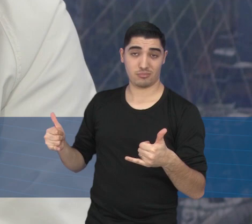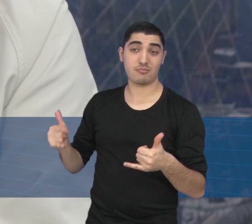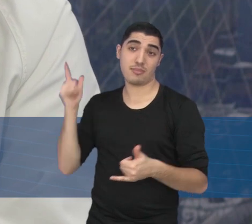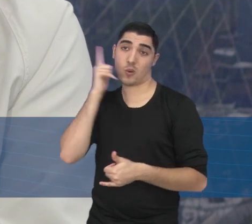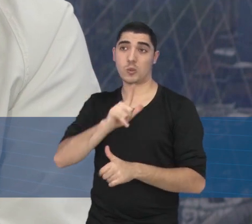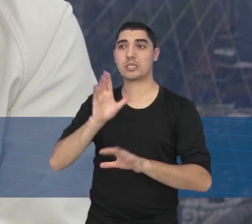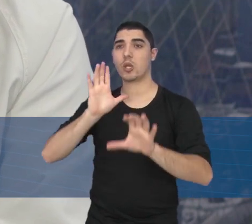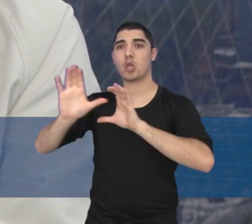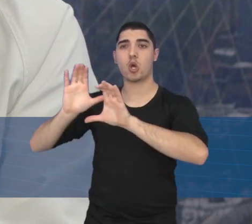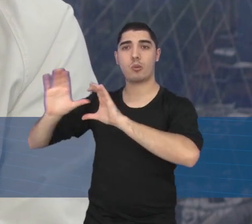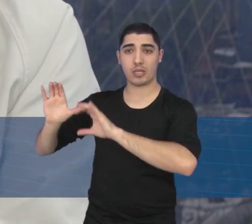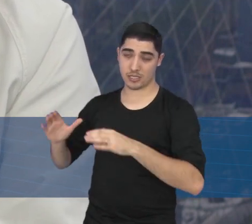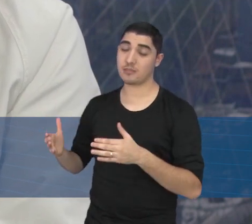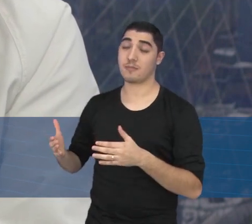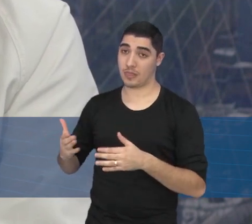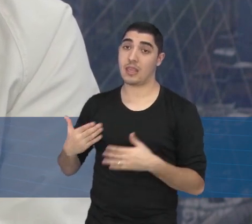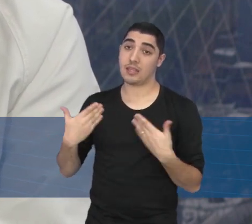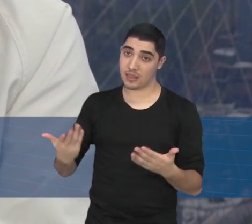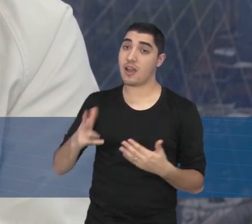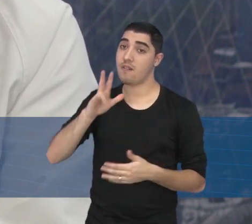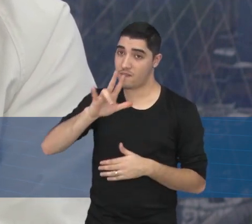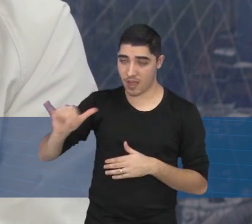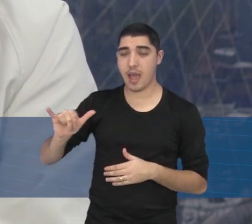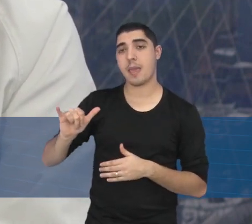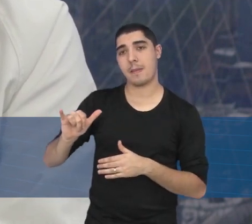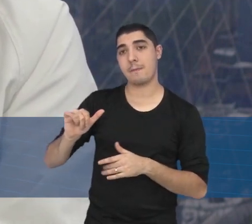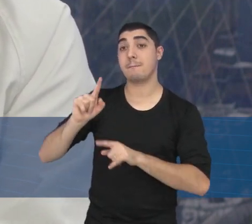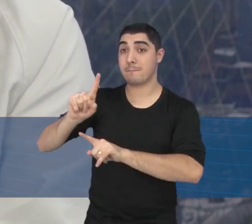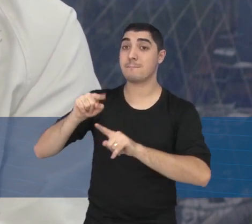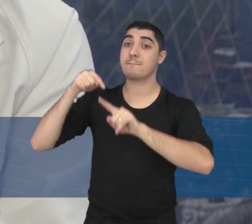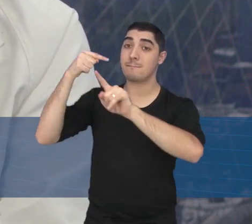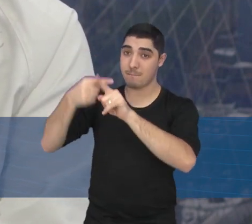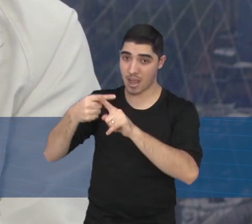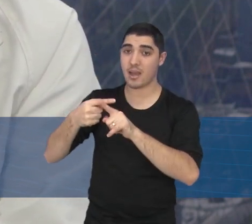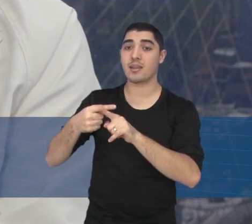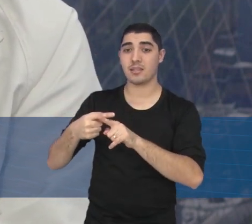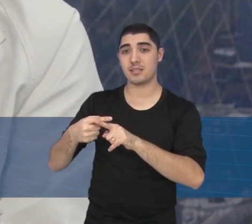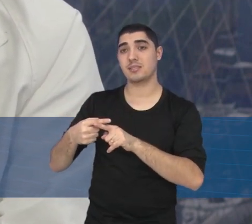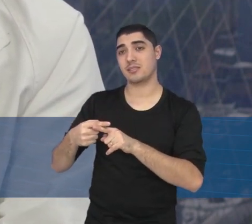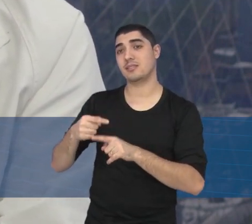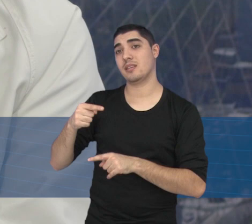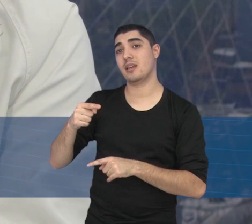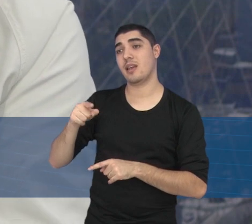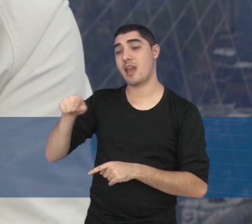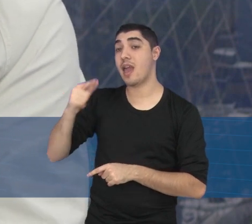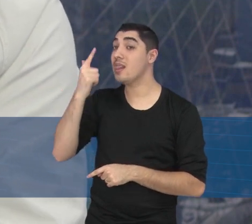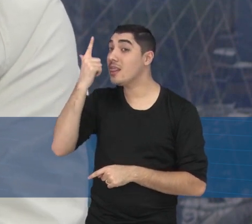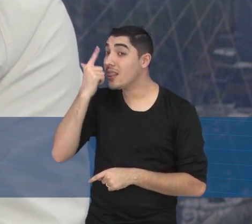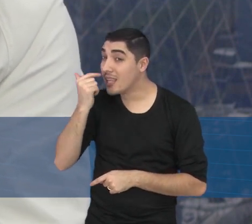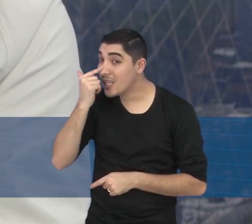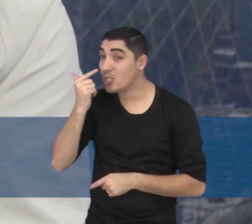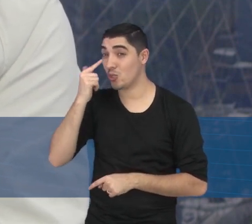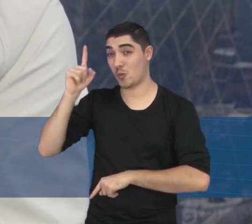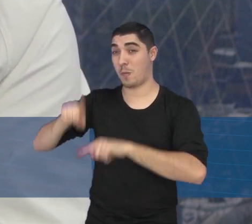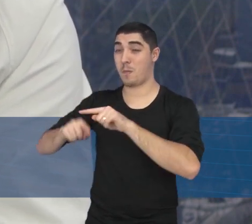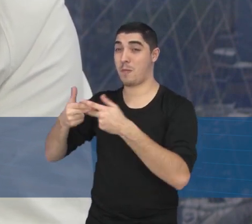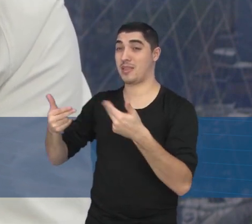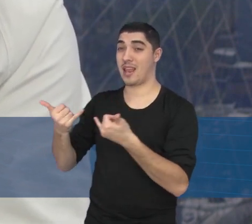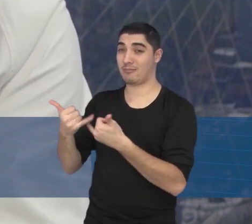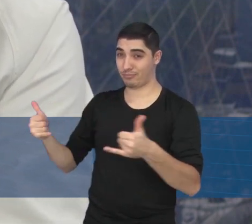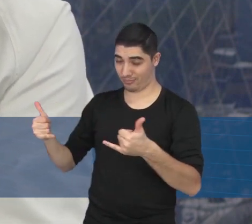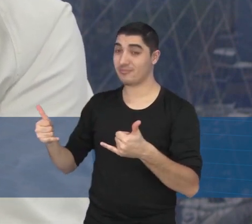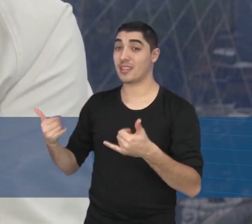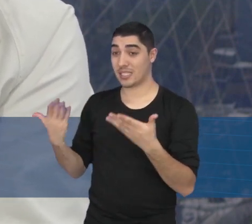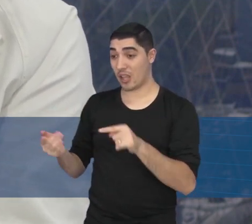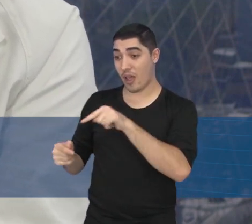Né? E aí vai gerar cada vez mais produtos eletrônicos para ter... E aí a